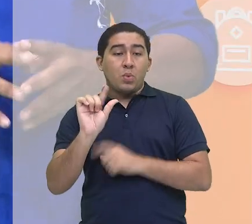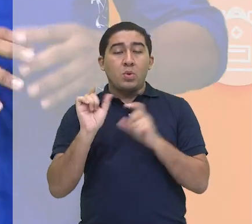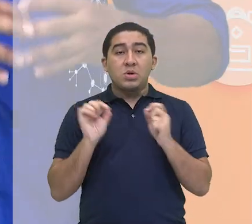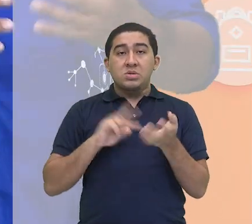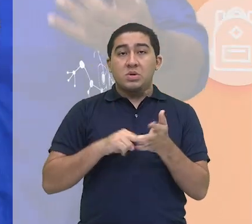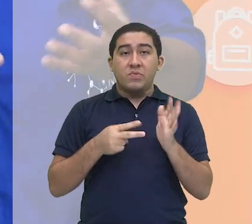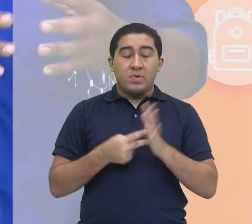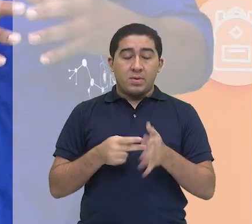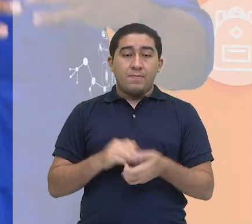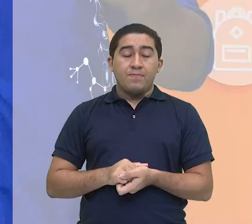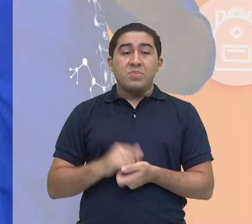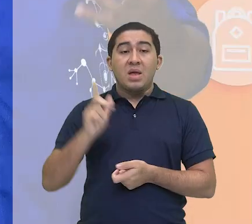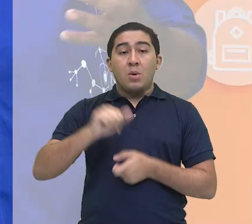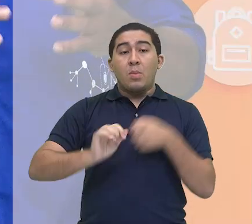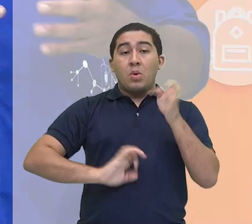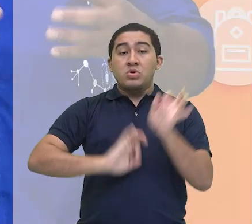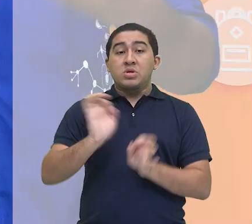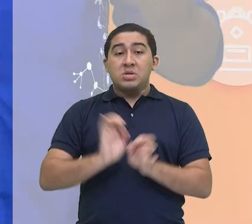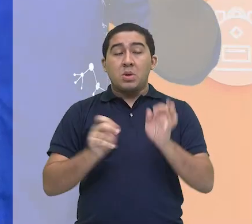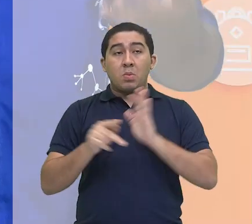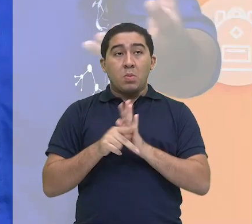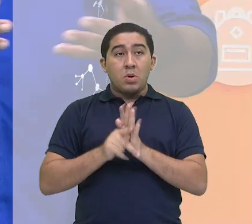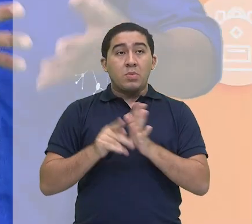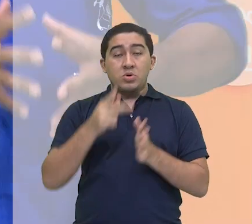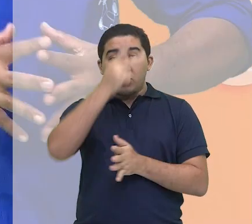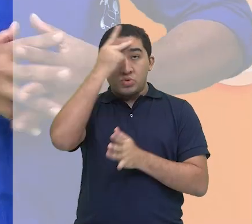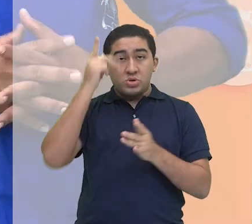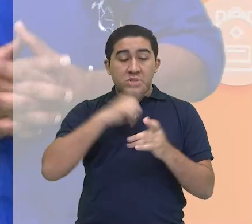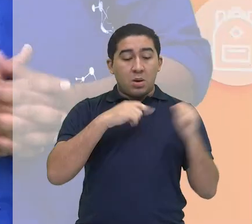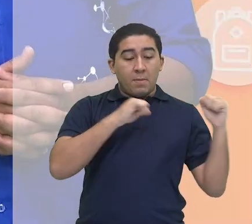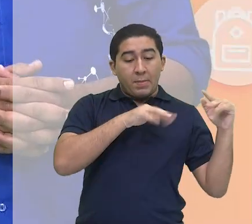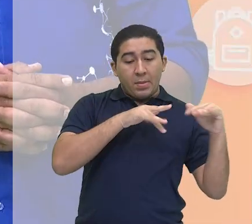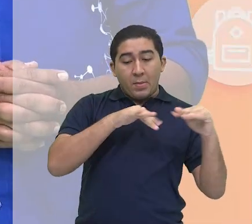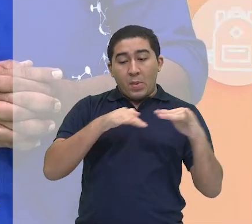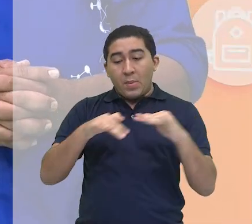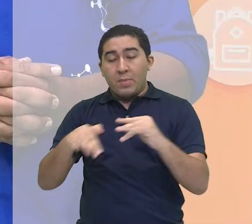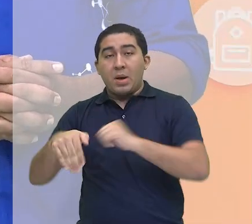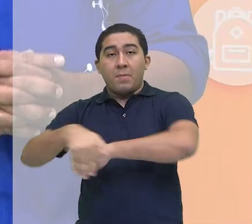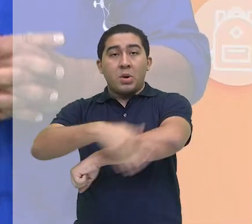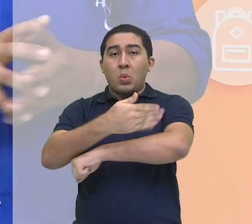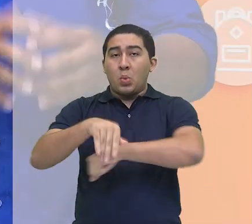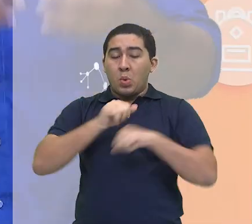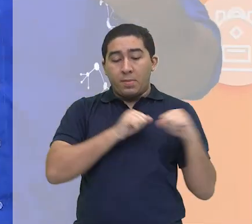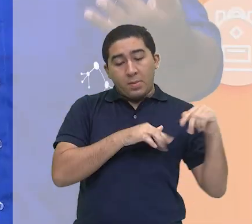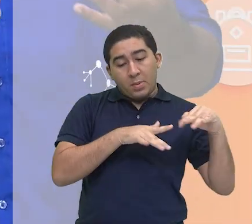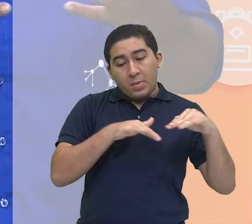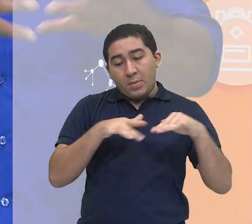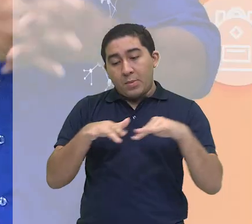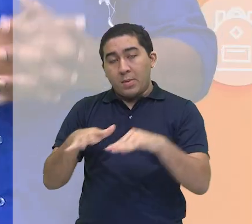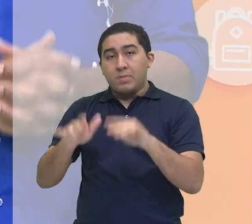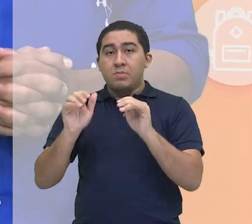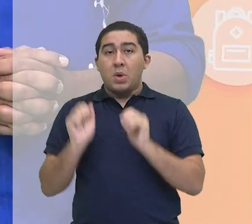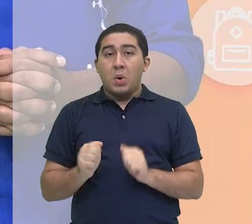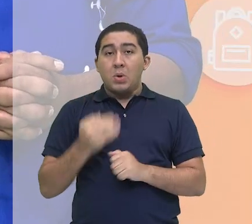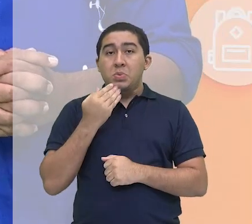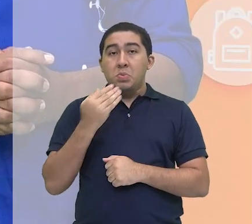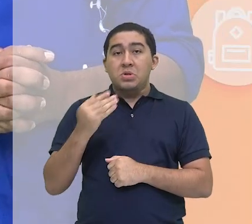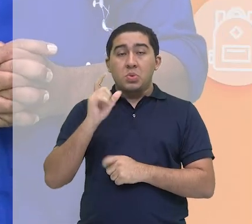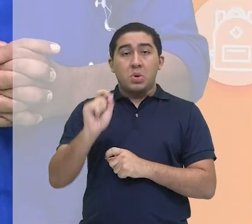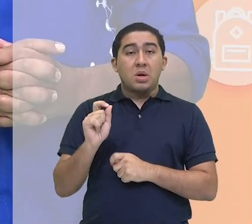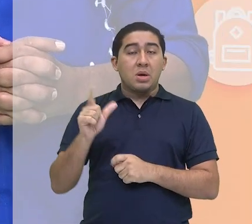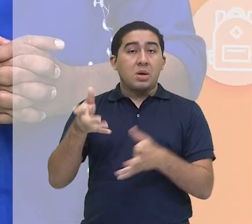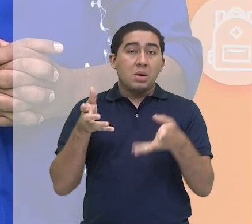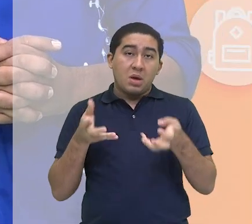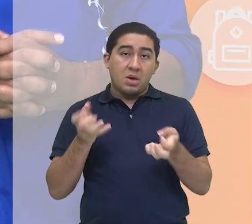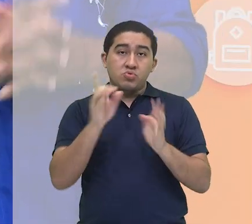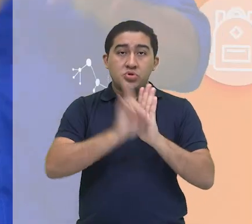de uma maneira organizada, de uma maneira ordeira, as pessoas podem ir para as ruas, podem ir exigir os seus direitos